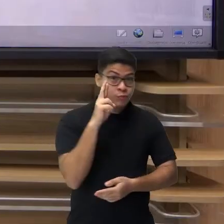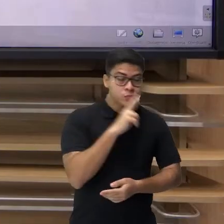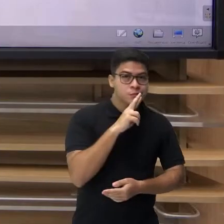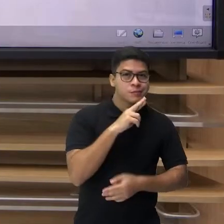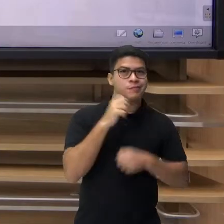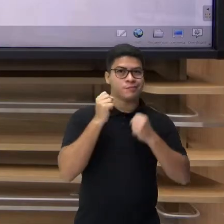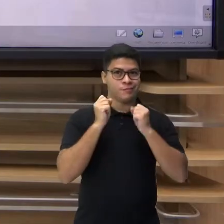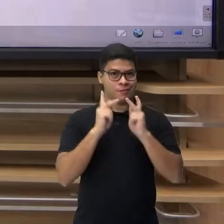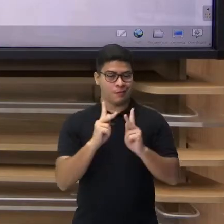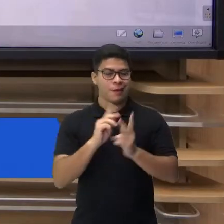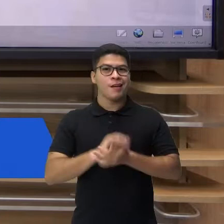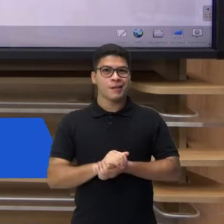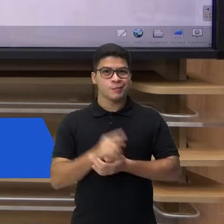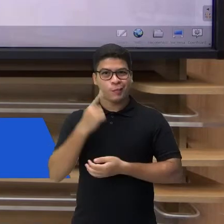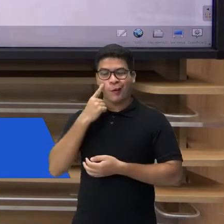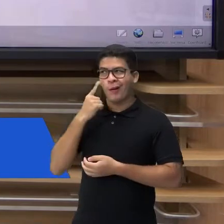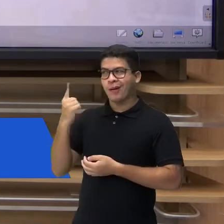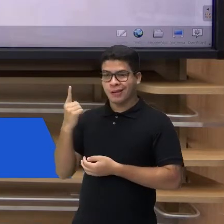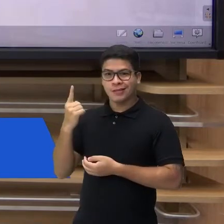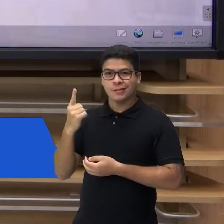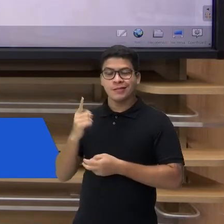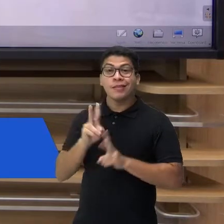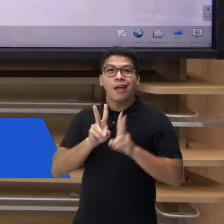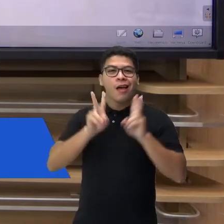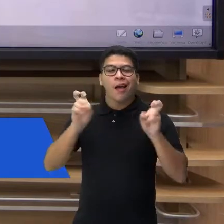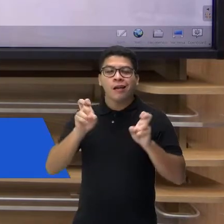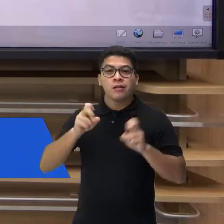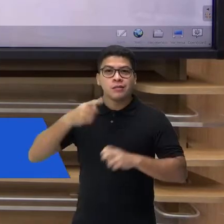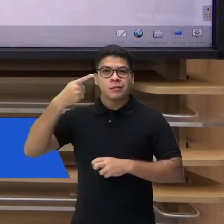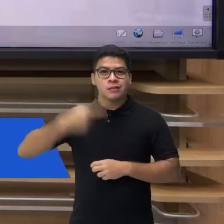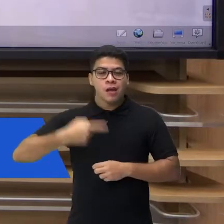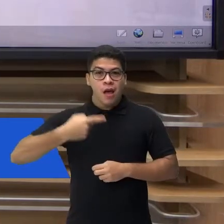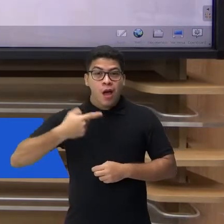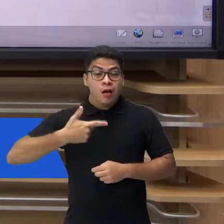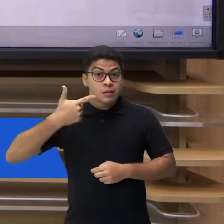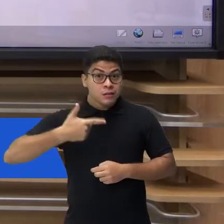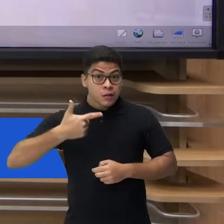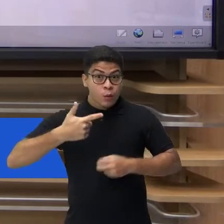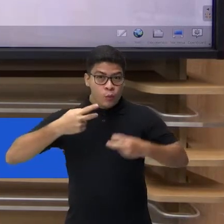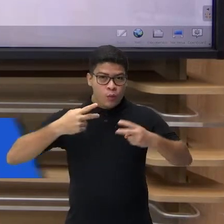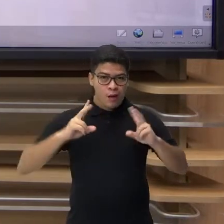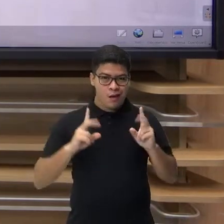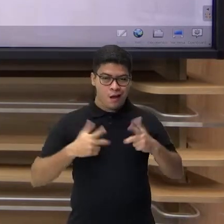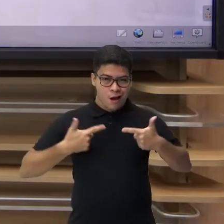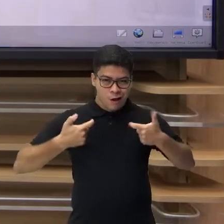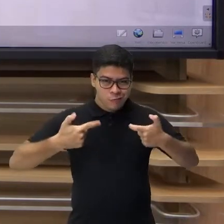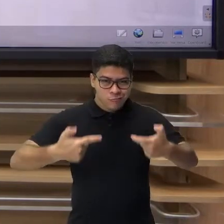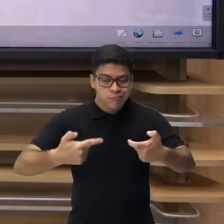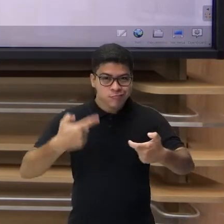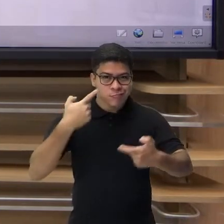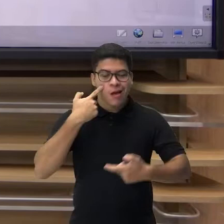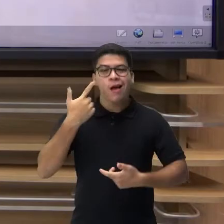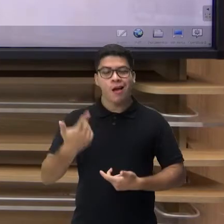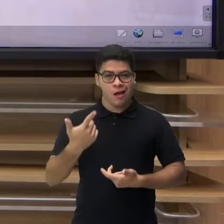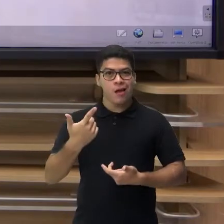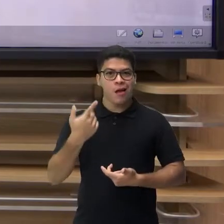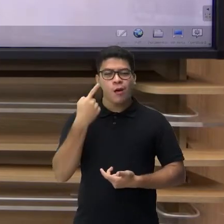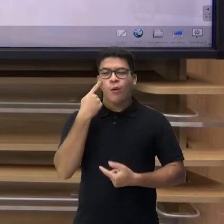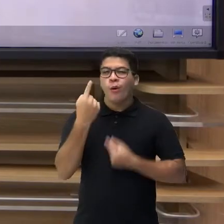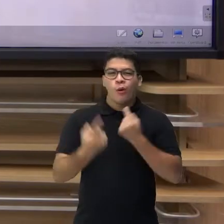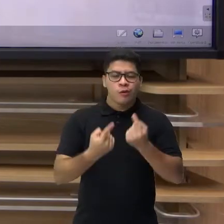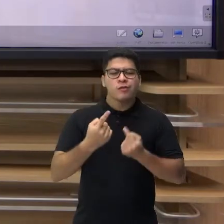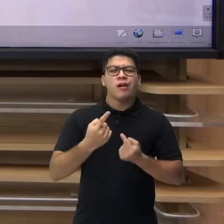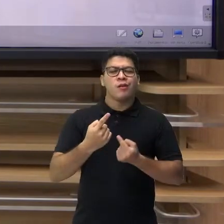germânico-soviético. Então vamos aí ao nosso tema, Segunda Guerra Mundial. Eu sou a professora Isabel Saraiva. Sei que vocês adoram falar sobre a